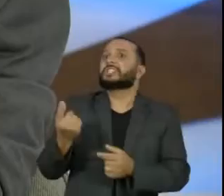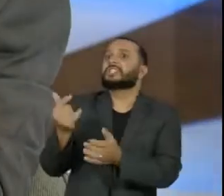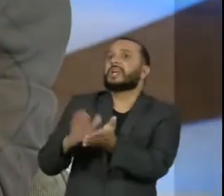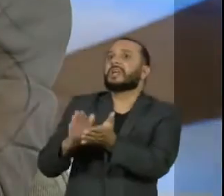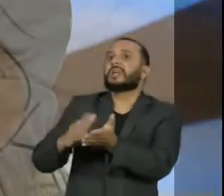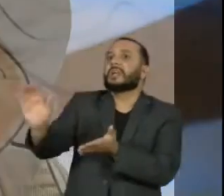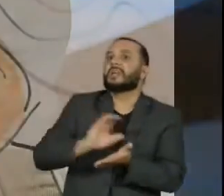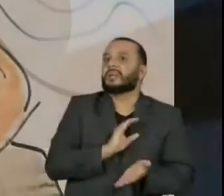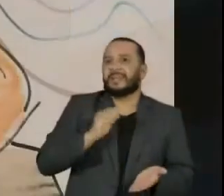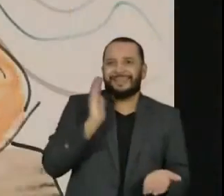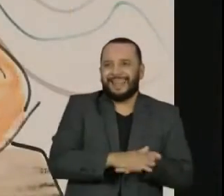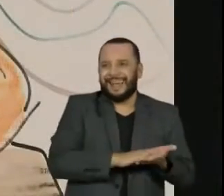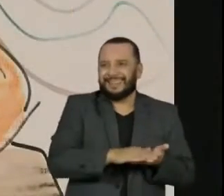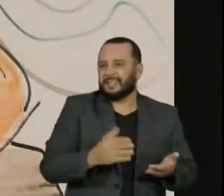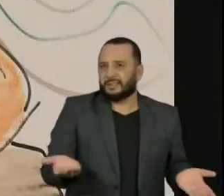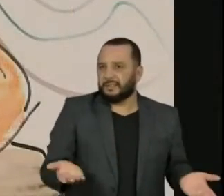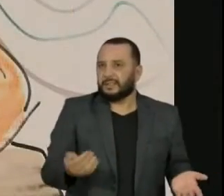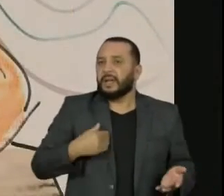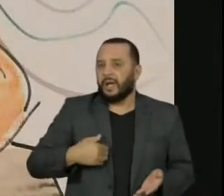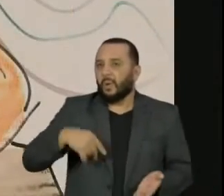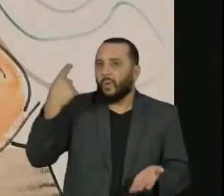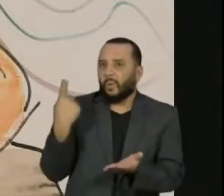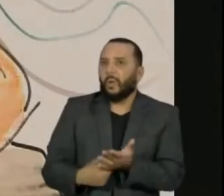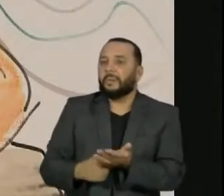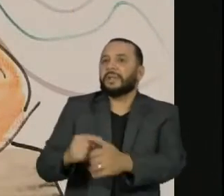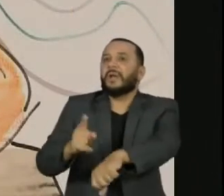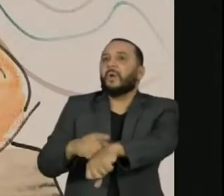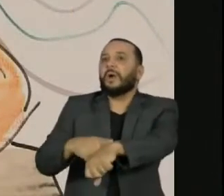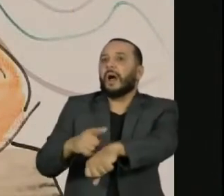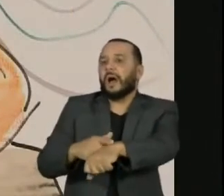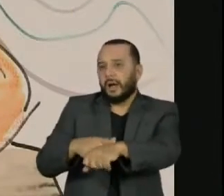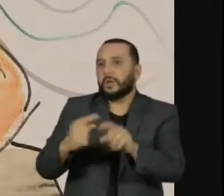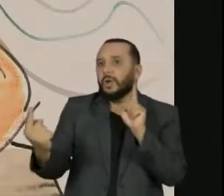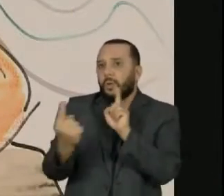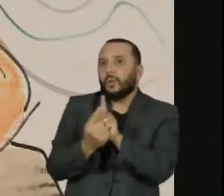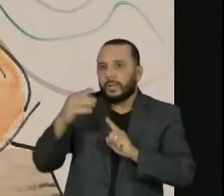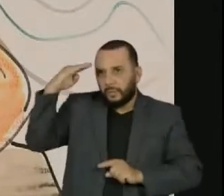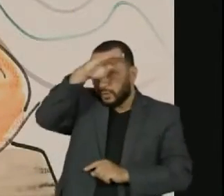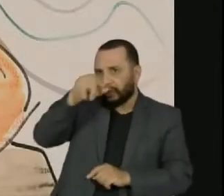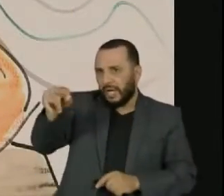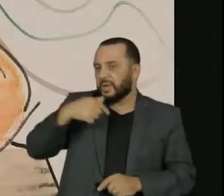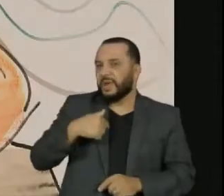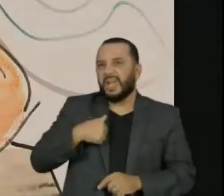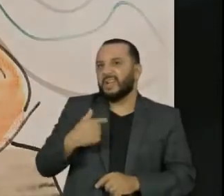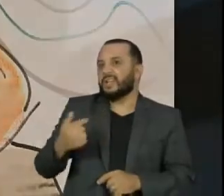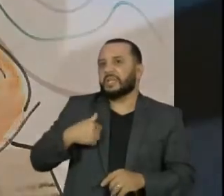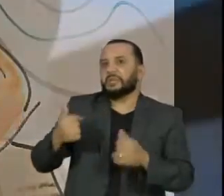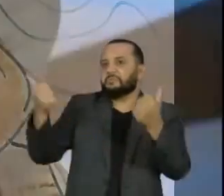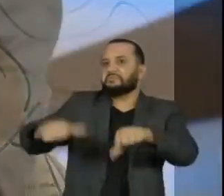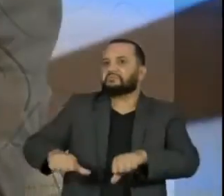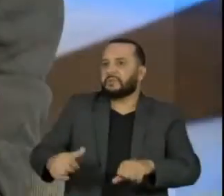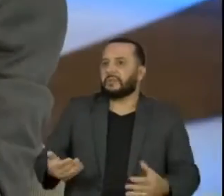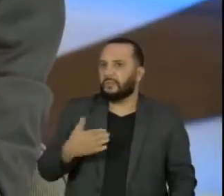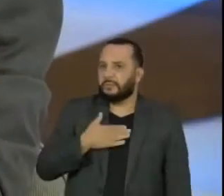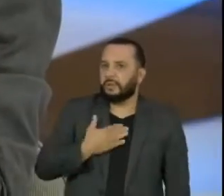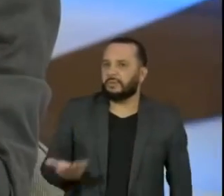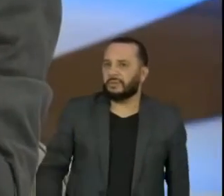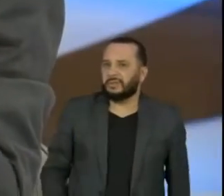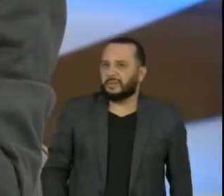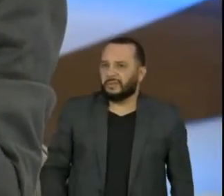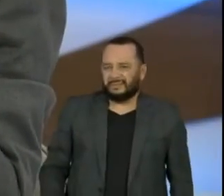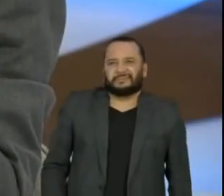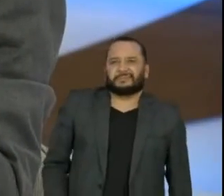Eu marquei horário com o presidente da República, não fui recebido. Uai,